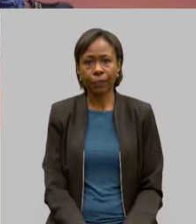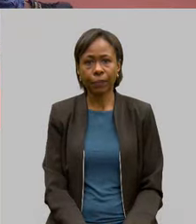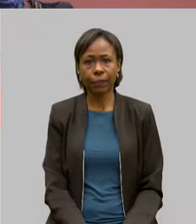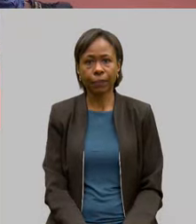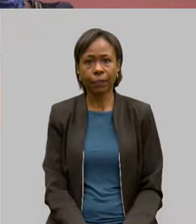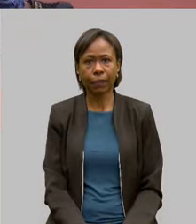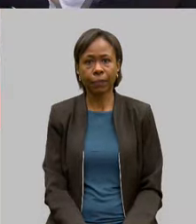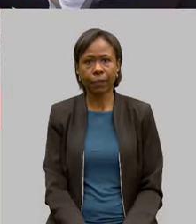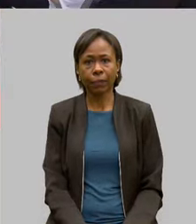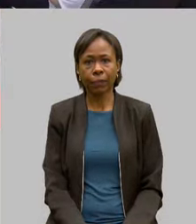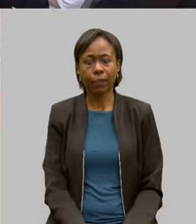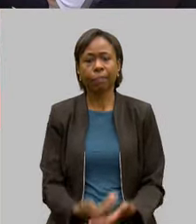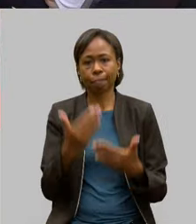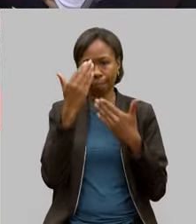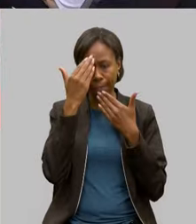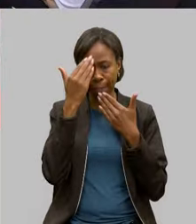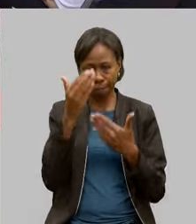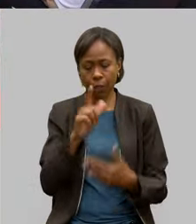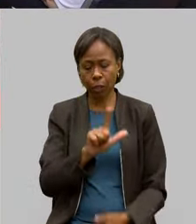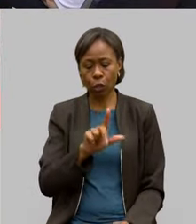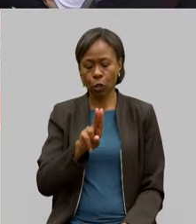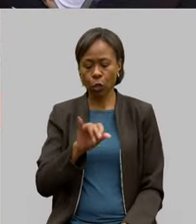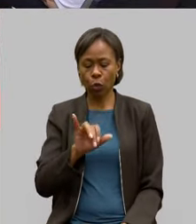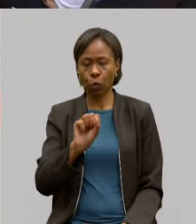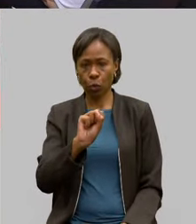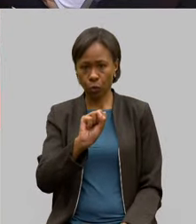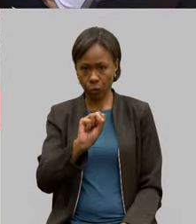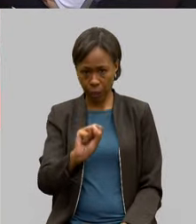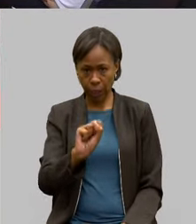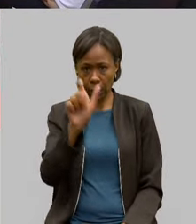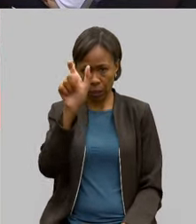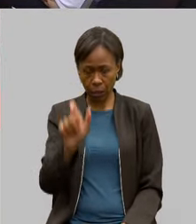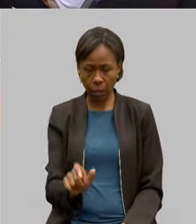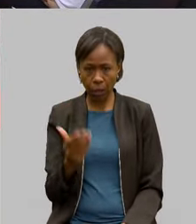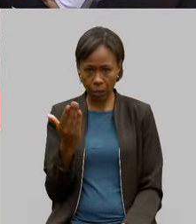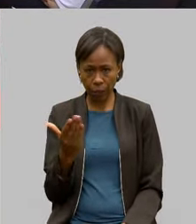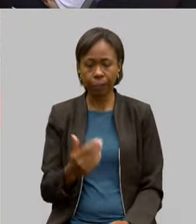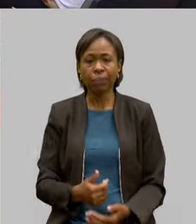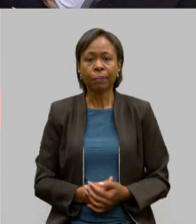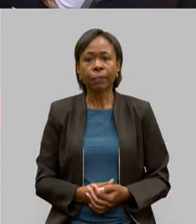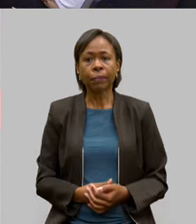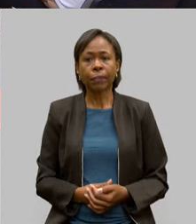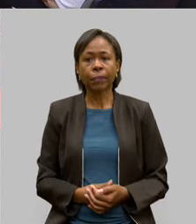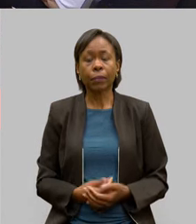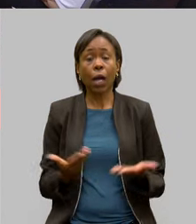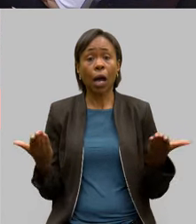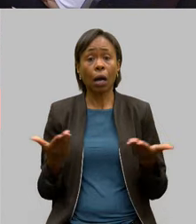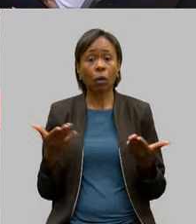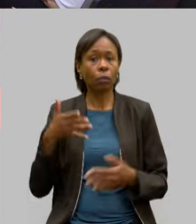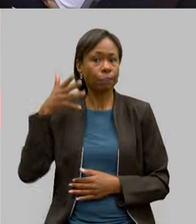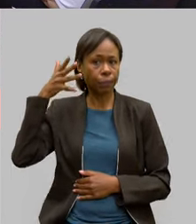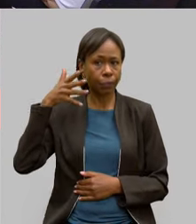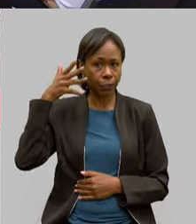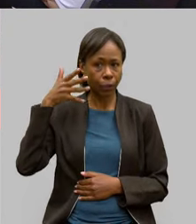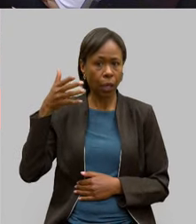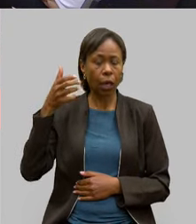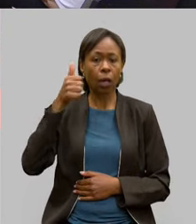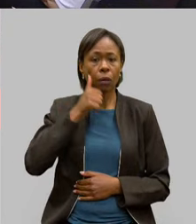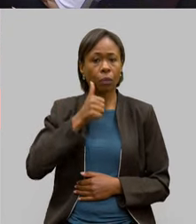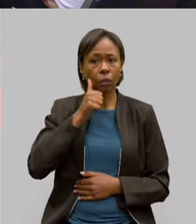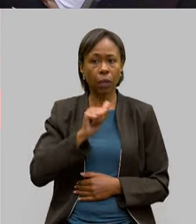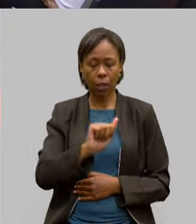obrigado obrigado sor luí Renato Braga Areias Pinheiro ouviremos agora A senora